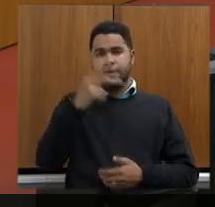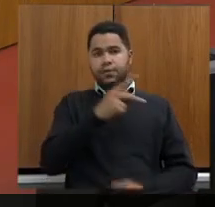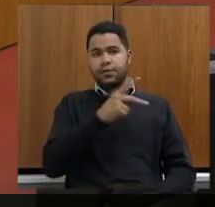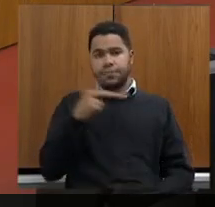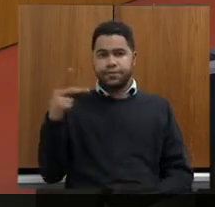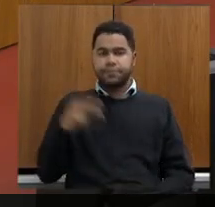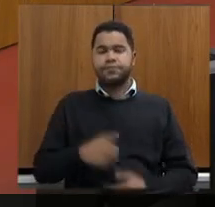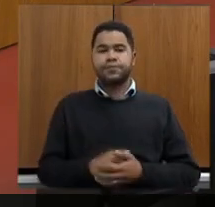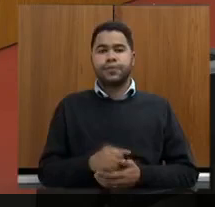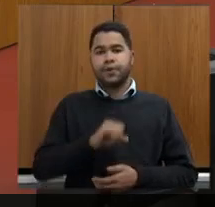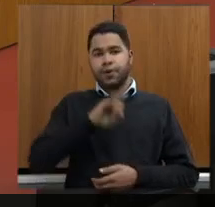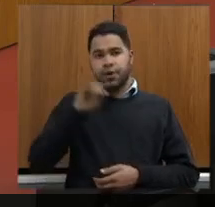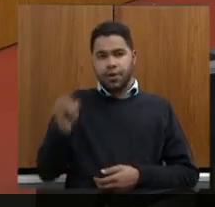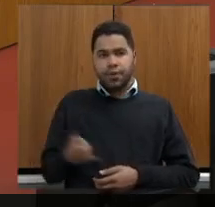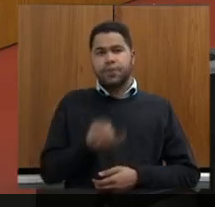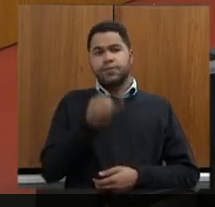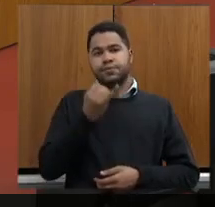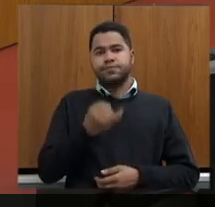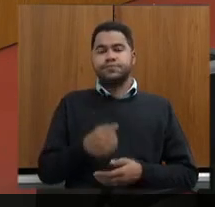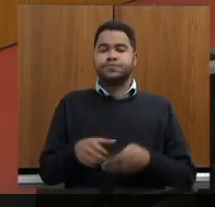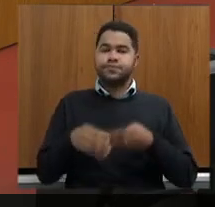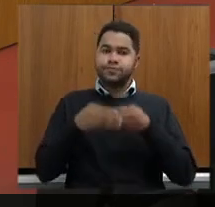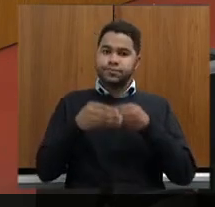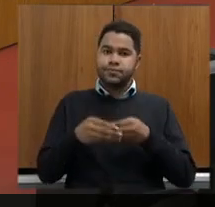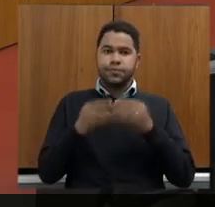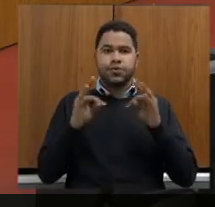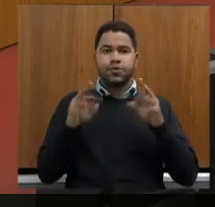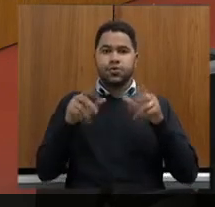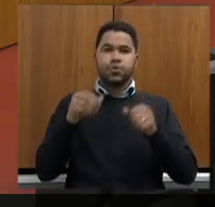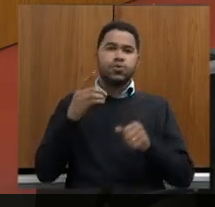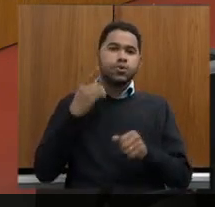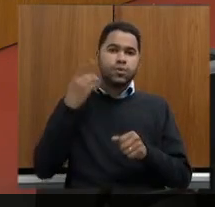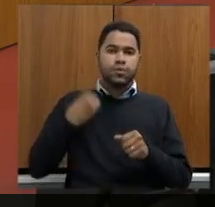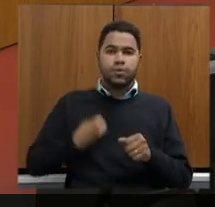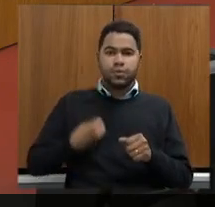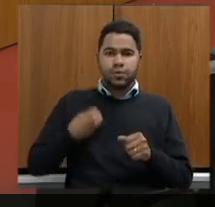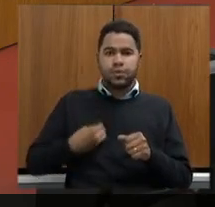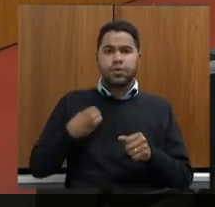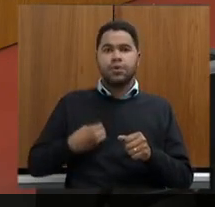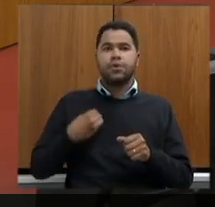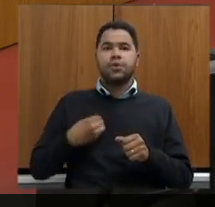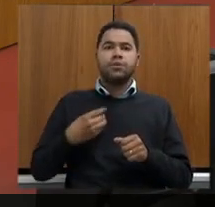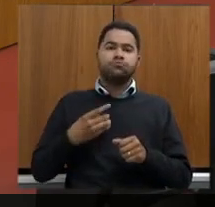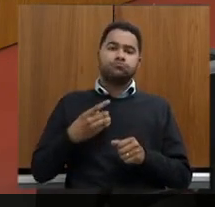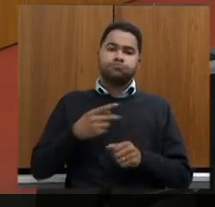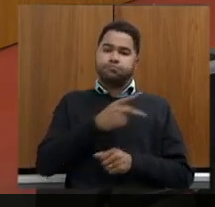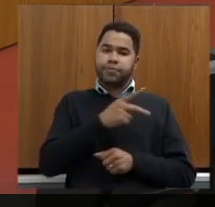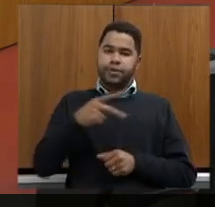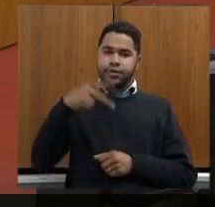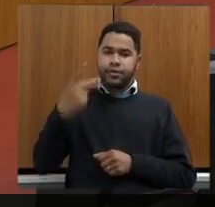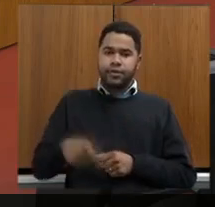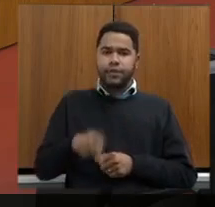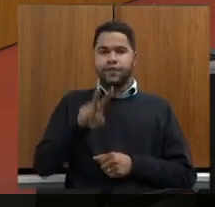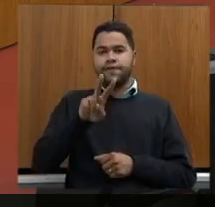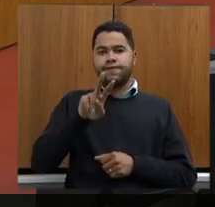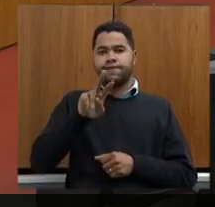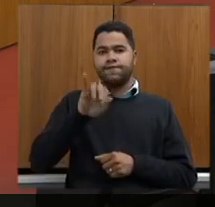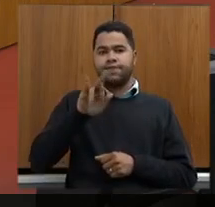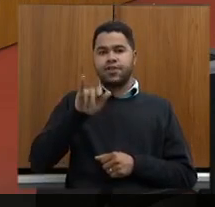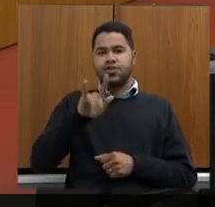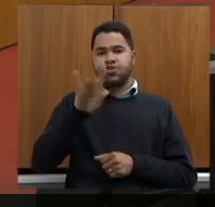Presidente aproveito para cumprimentar que a todos os deputados presentes na pessoa do presidente dessa comissão Deputado Virgílio